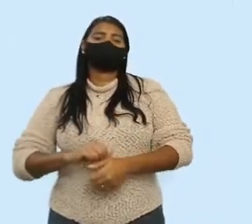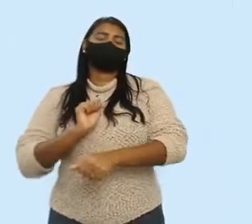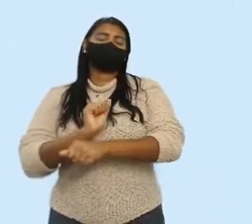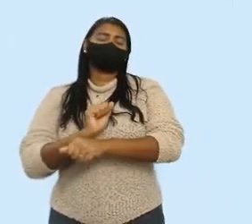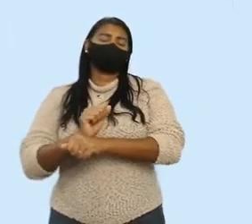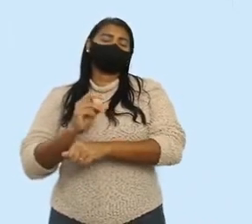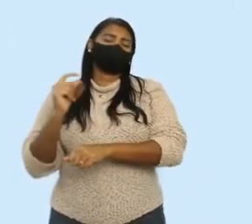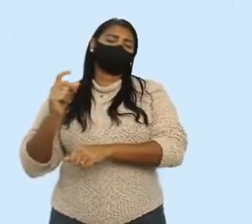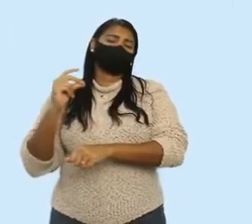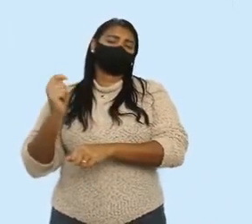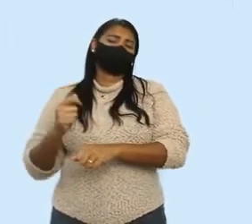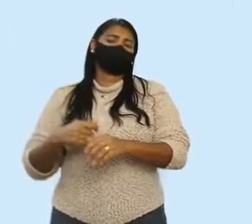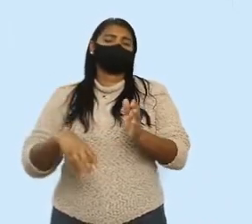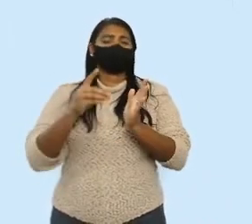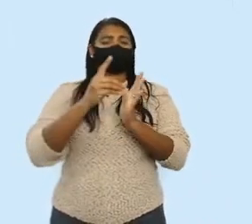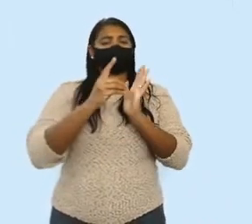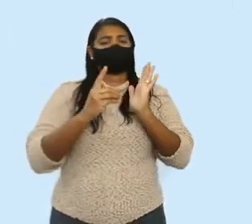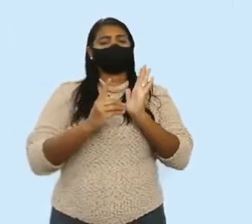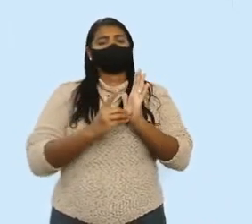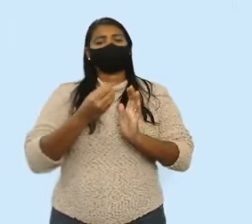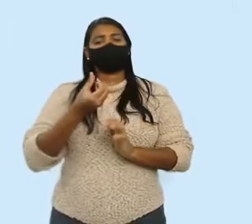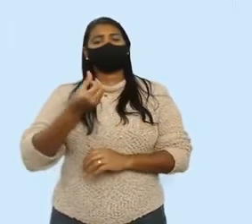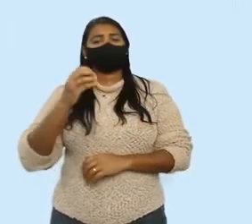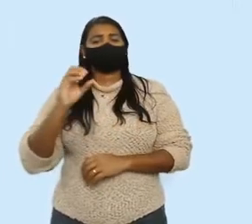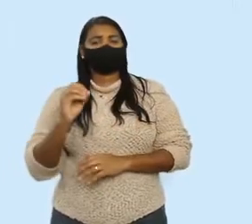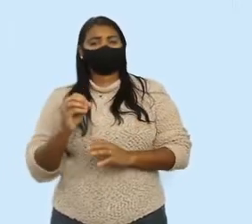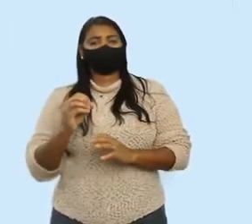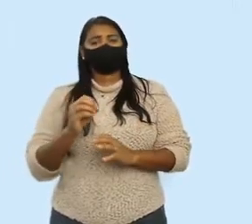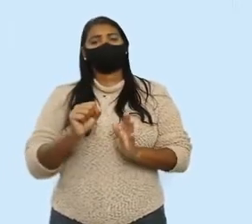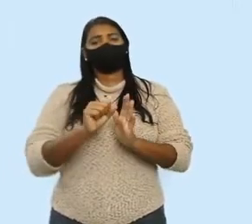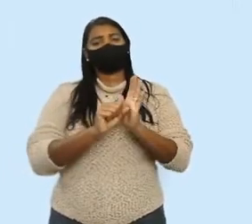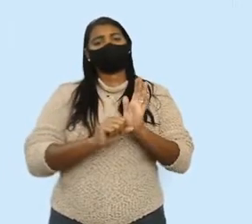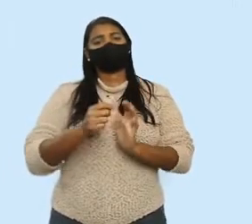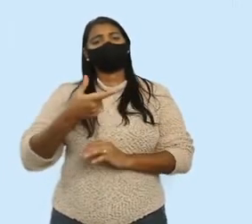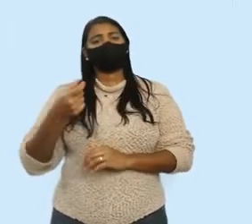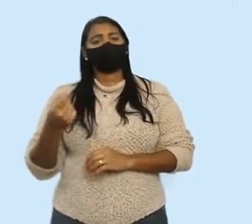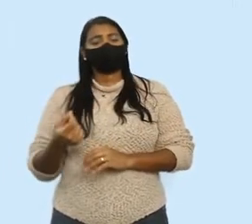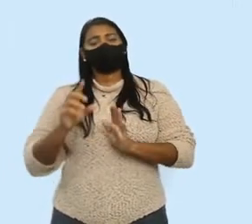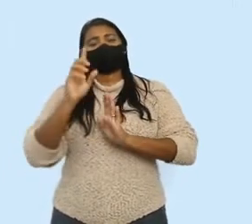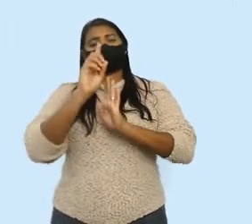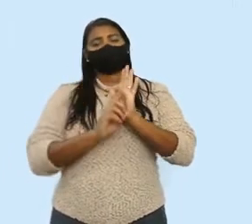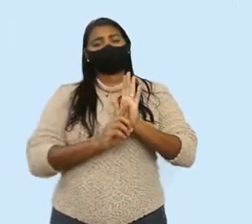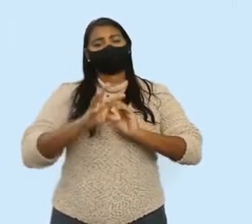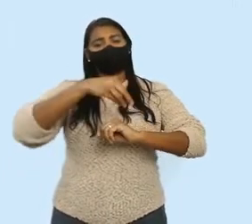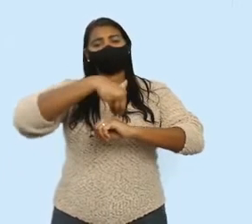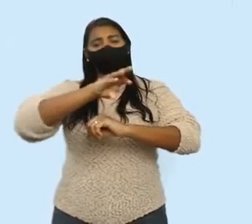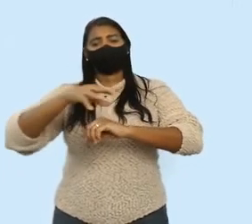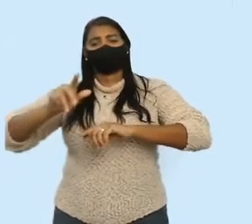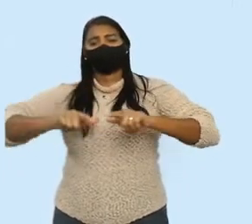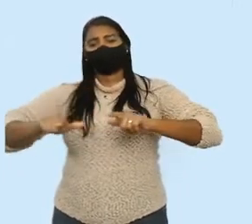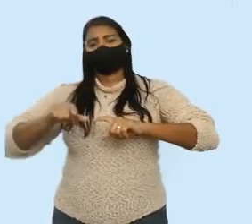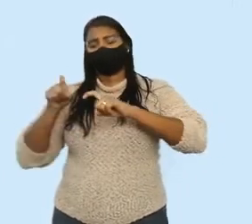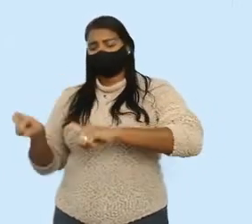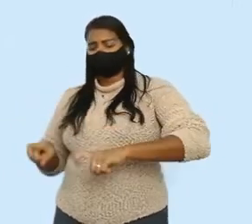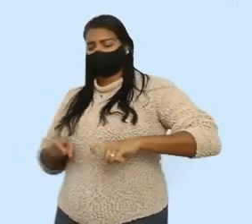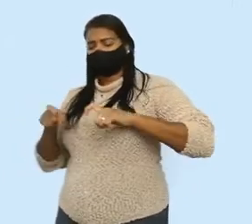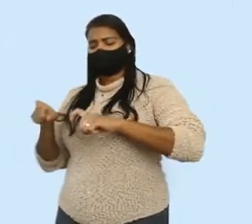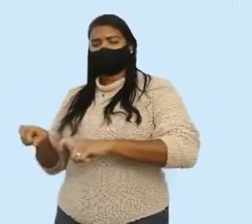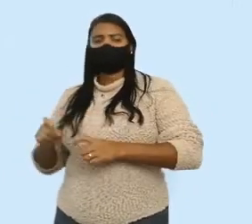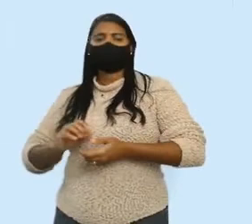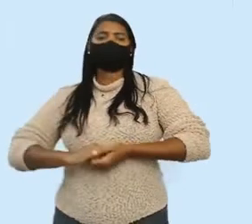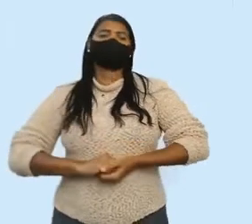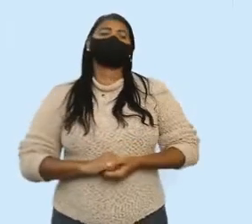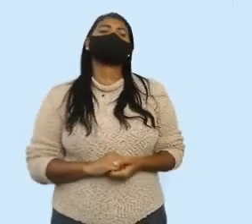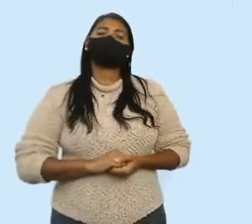a década de 60 do século XX para que esses direitos fossem expandidos para os trabalhadores da zona rural.